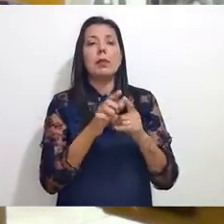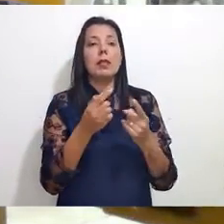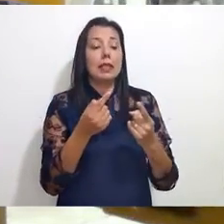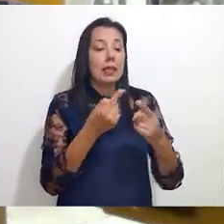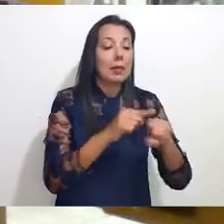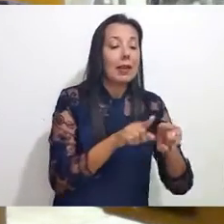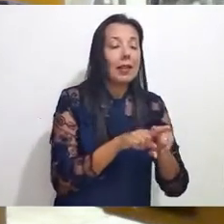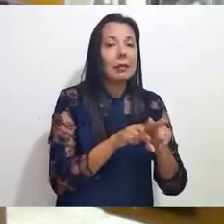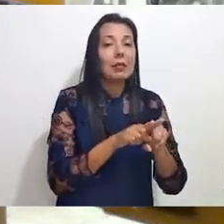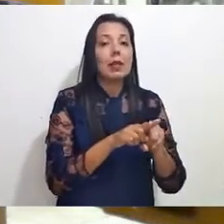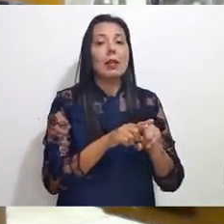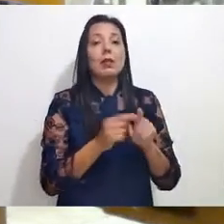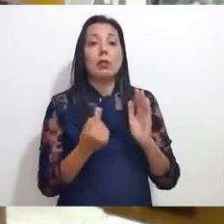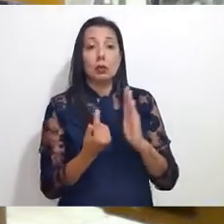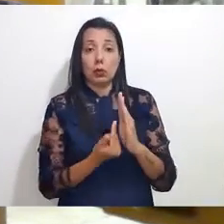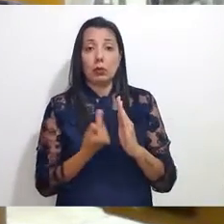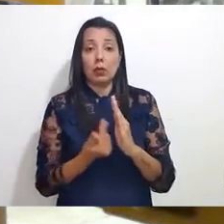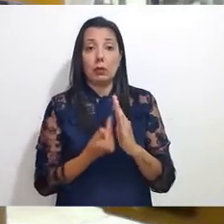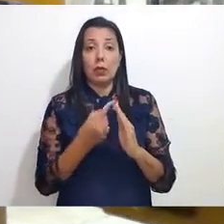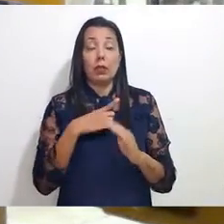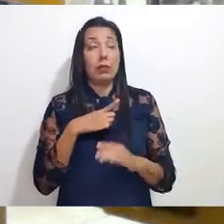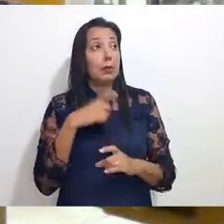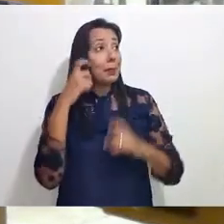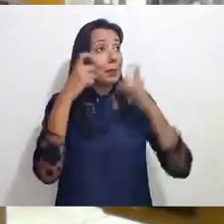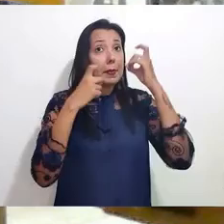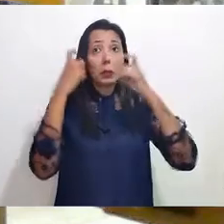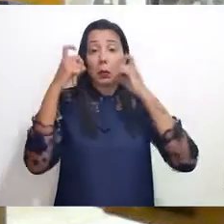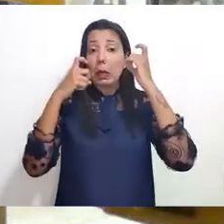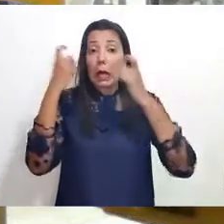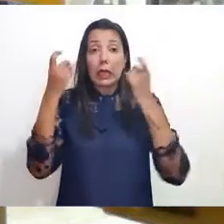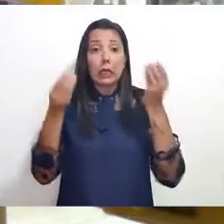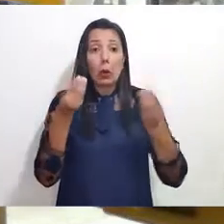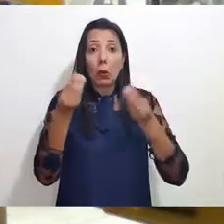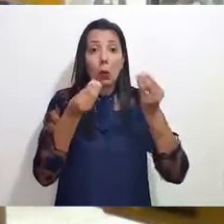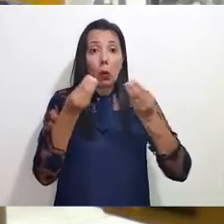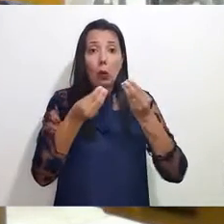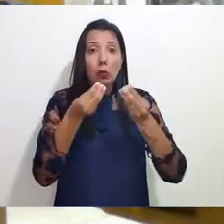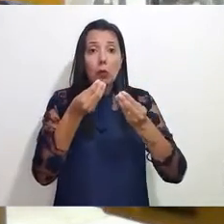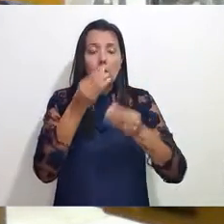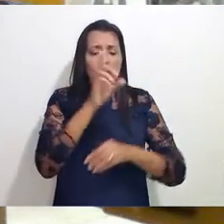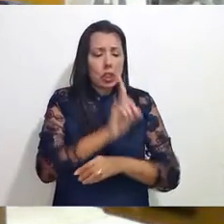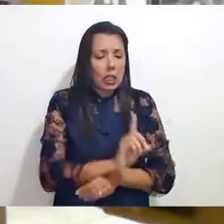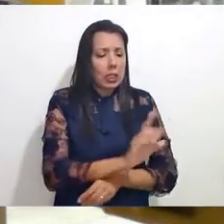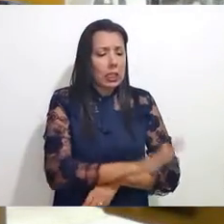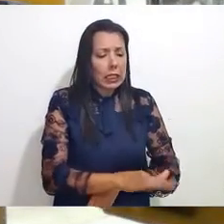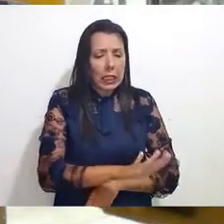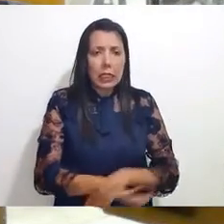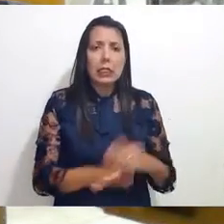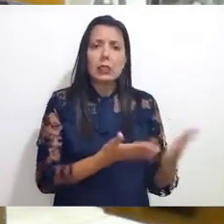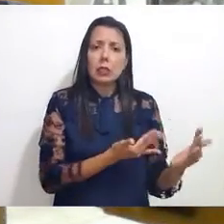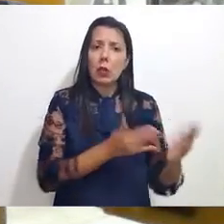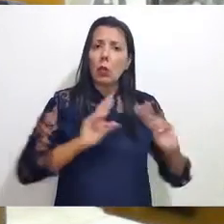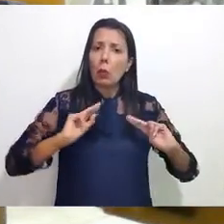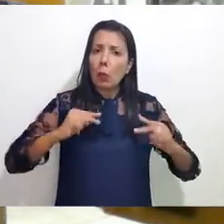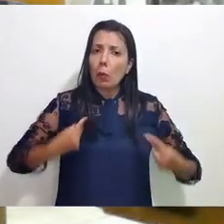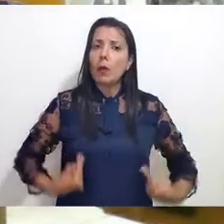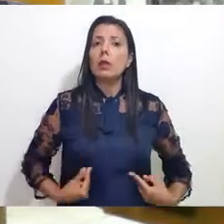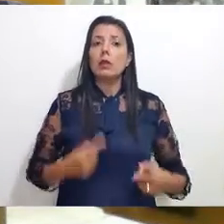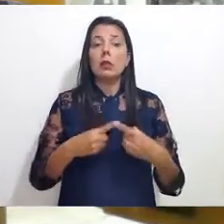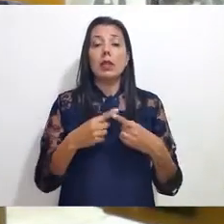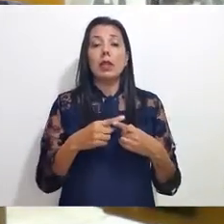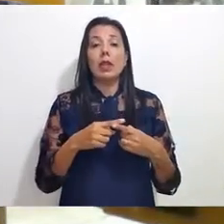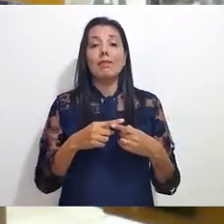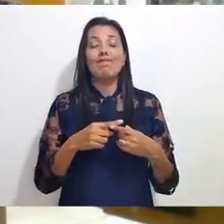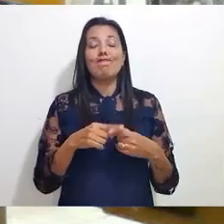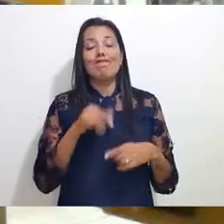isolamento, eu fico preocupada enquanto militante dos direitos infantis, de crianças, adolescentes e direitos humanos, porque infelizmente o abuso sexual, na maioria